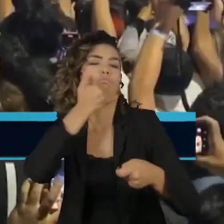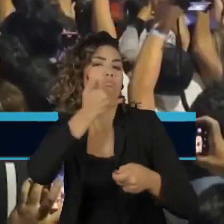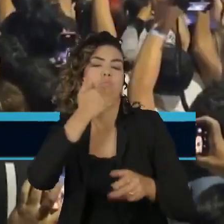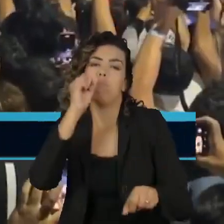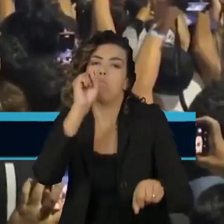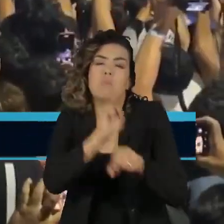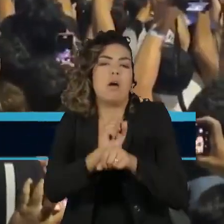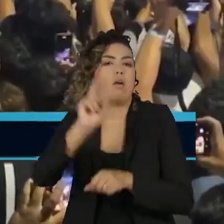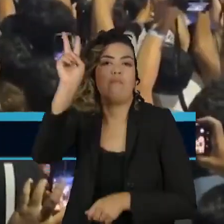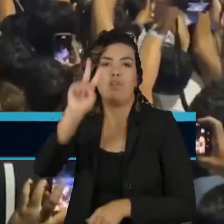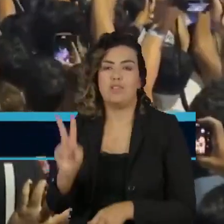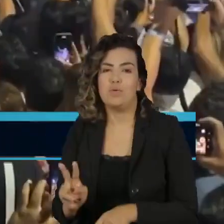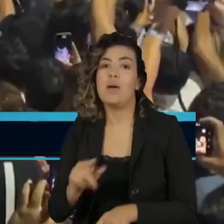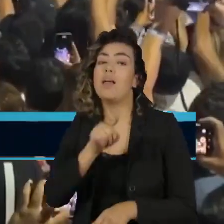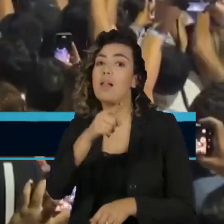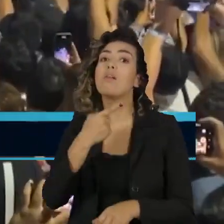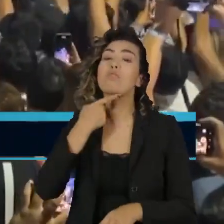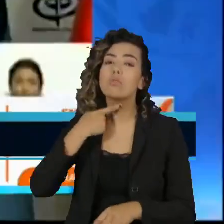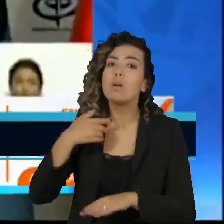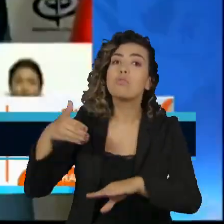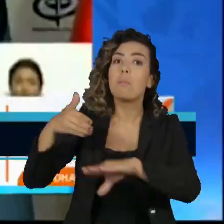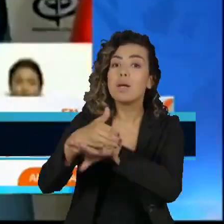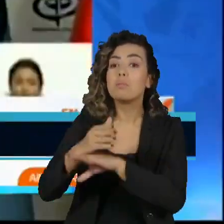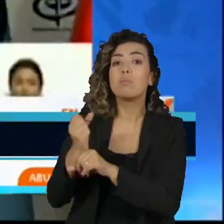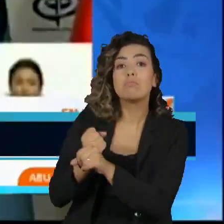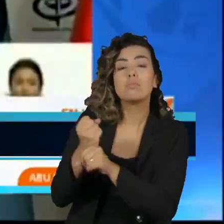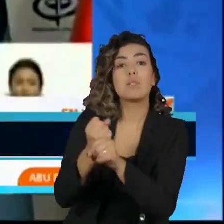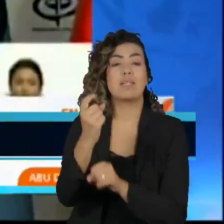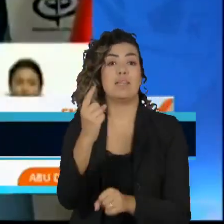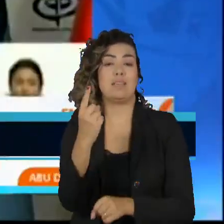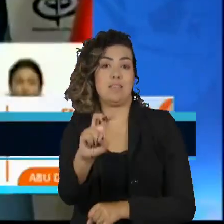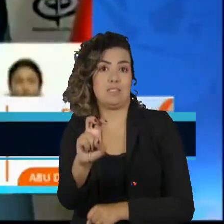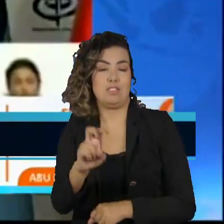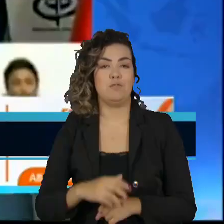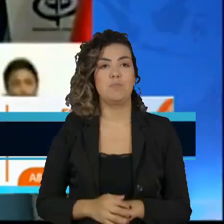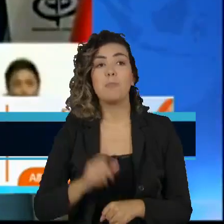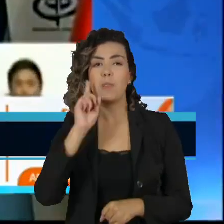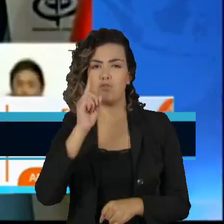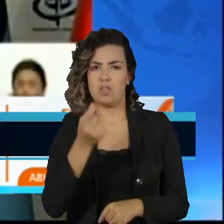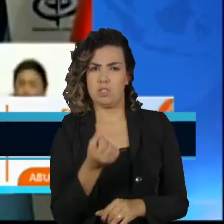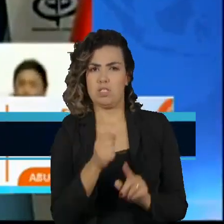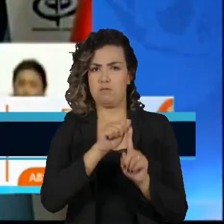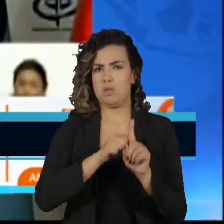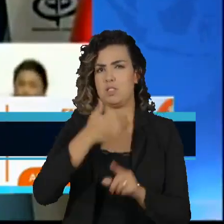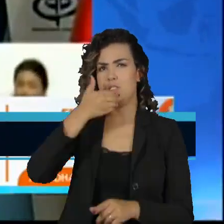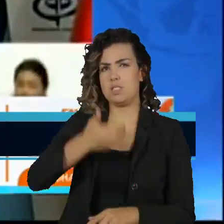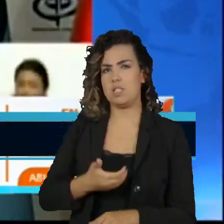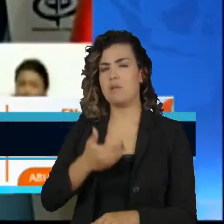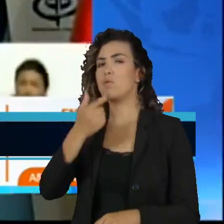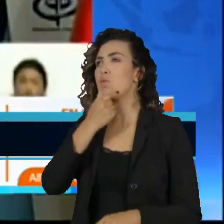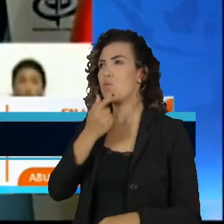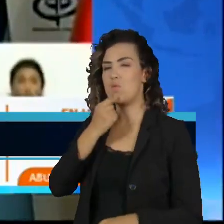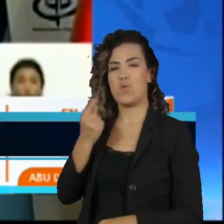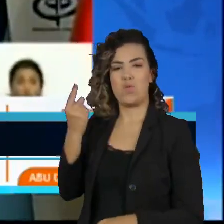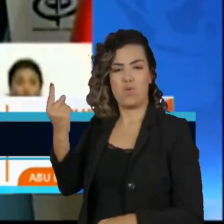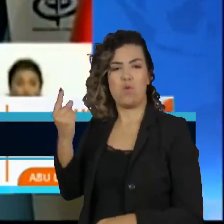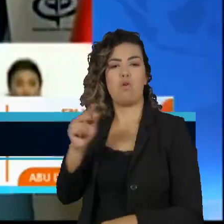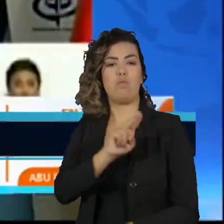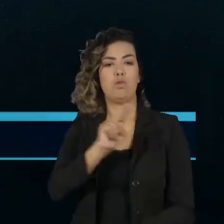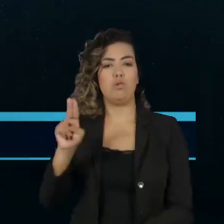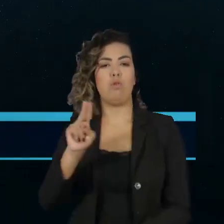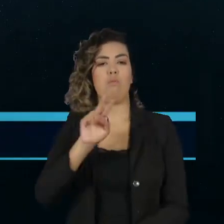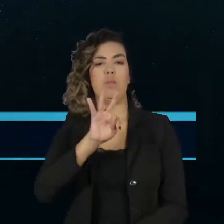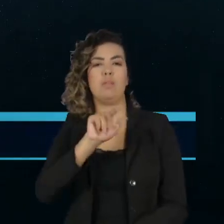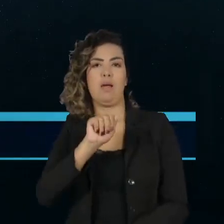concorrer ao cargo por 15 anos no dia 6 de dezembro o procurador-geral da Venezuela tarek William sab